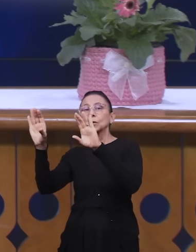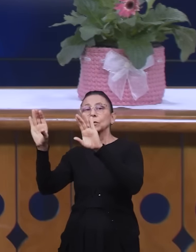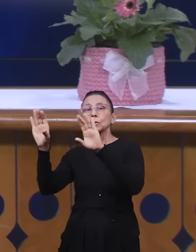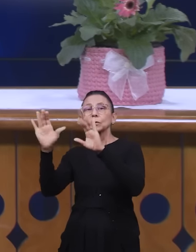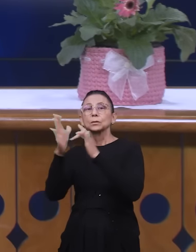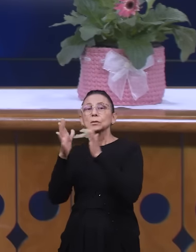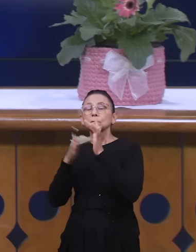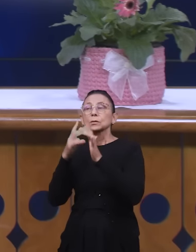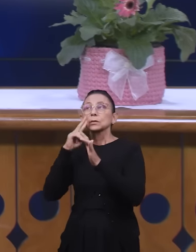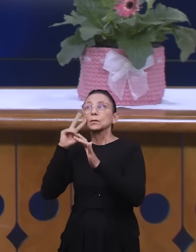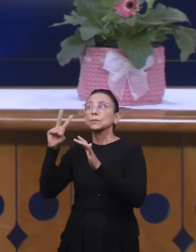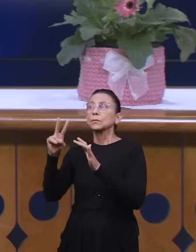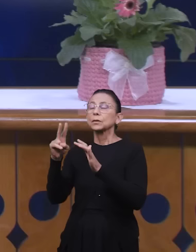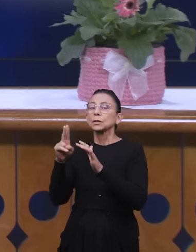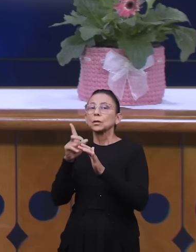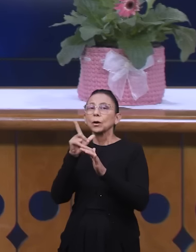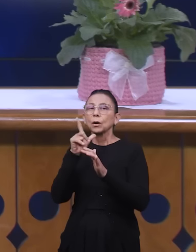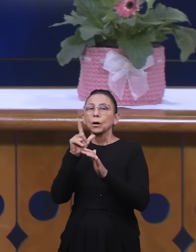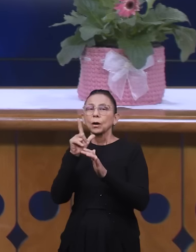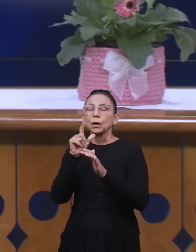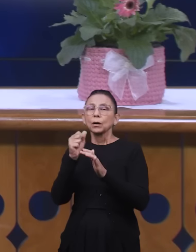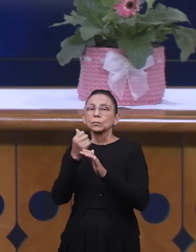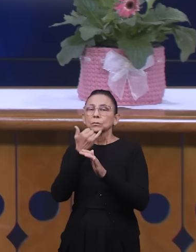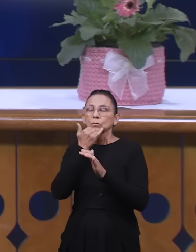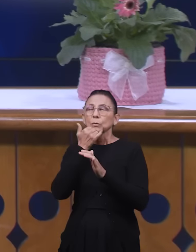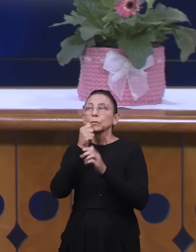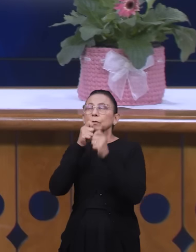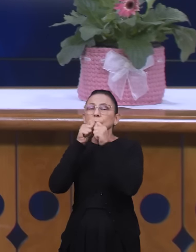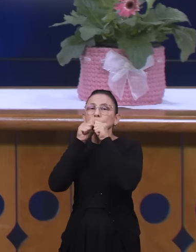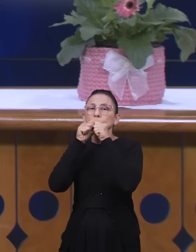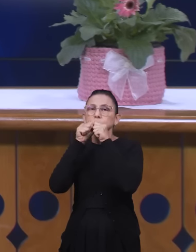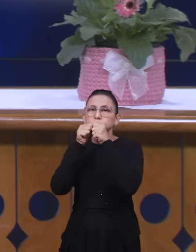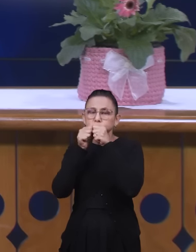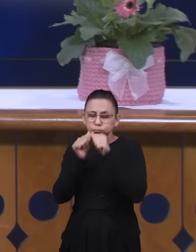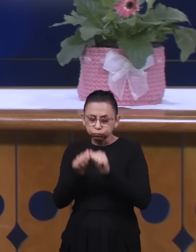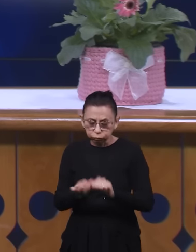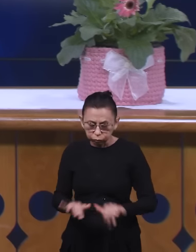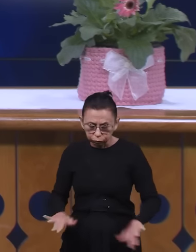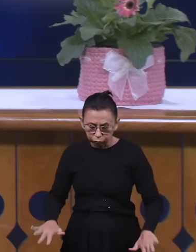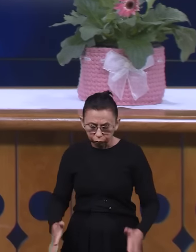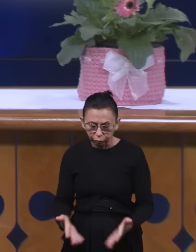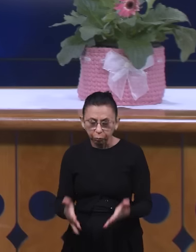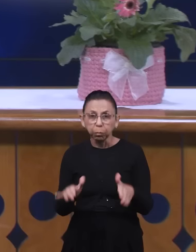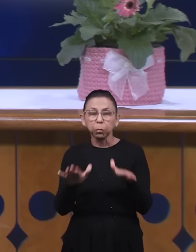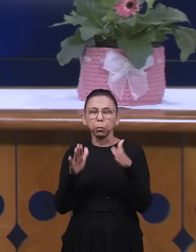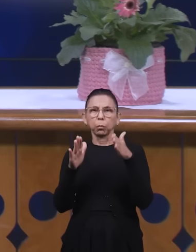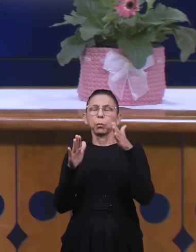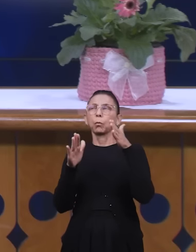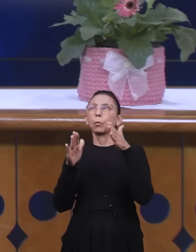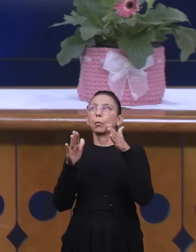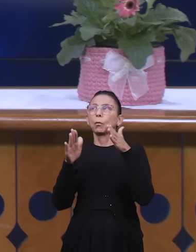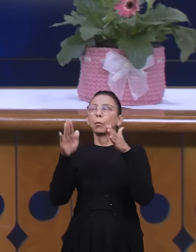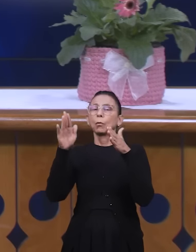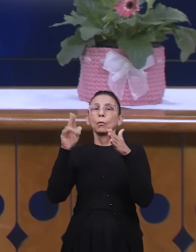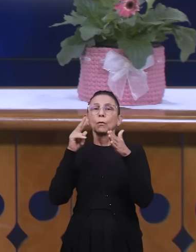do homem, aquele que tinha todo o poder, agora ele estava na condição de